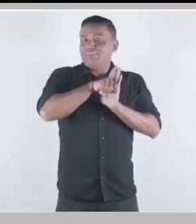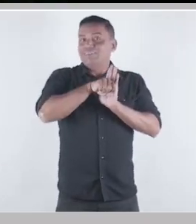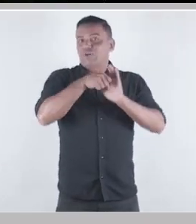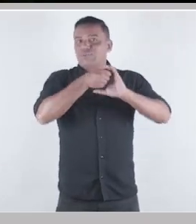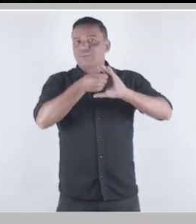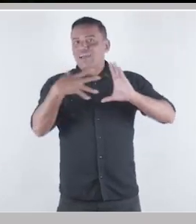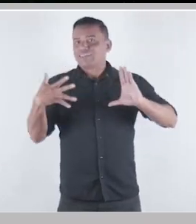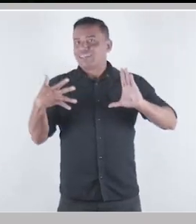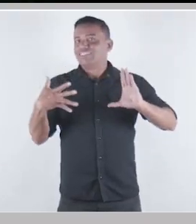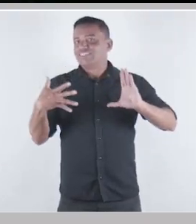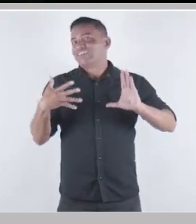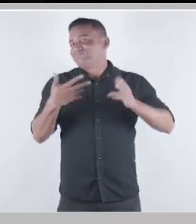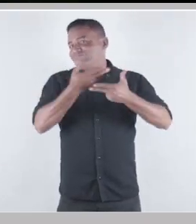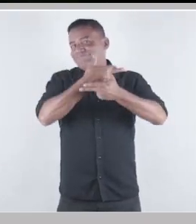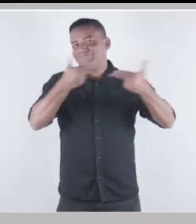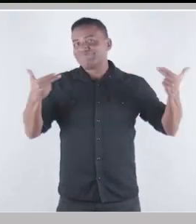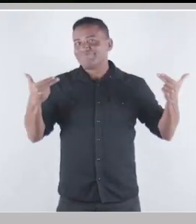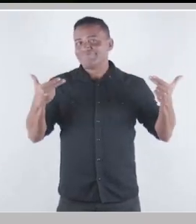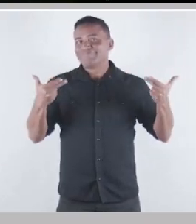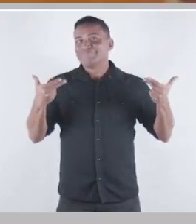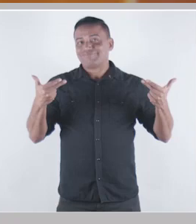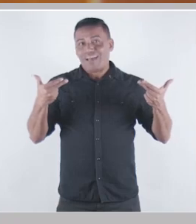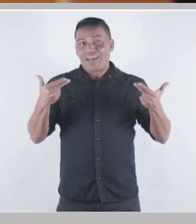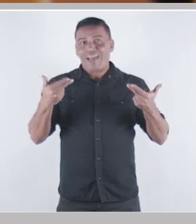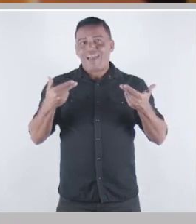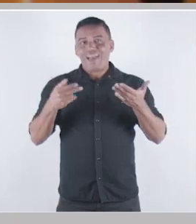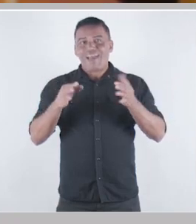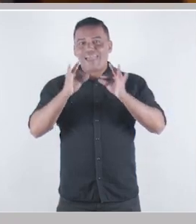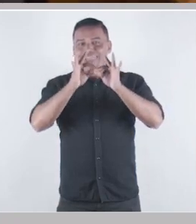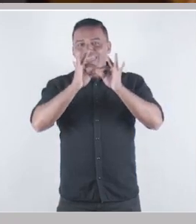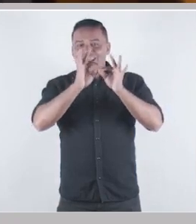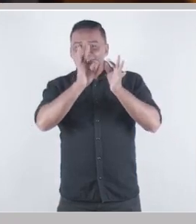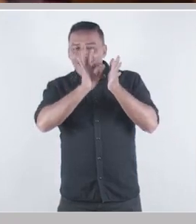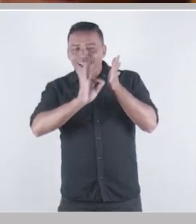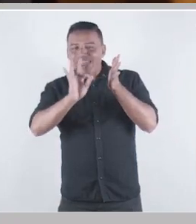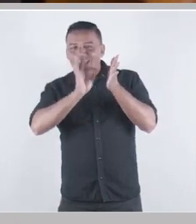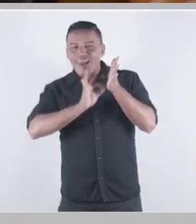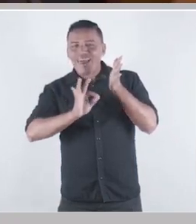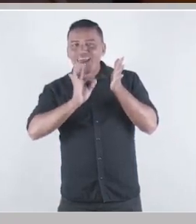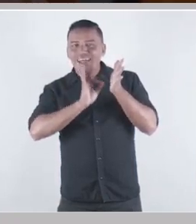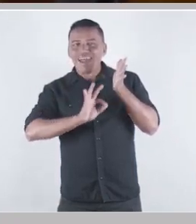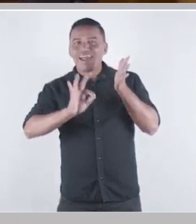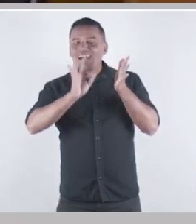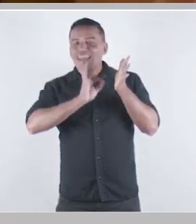E dado um tom, assim, de ter um traço, de ter um trabalho com traço